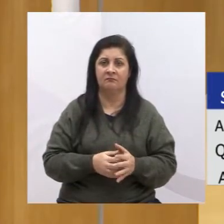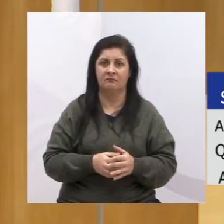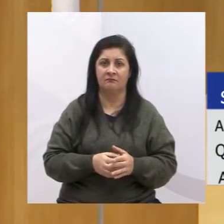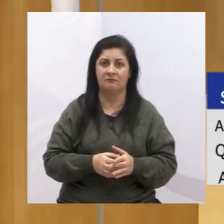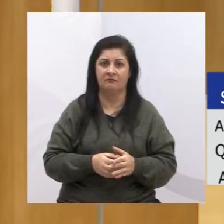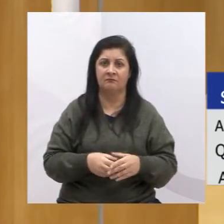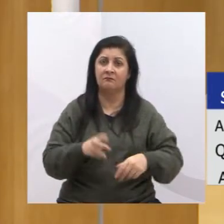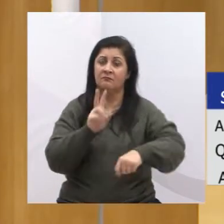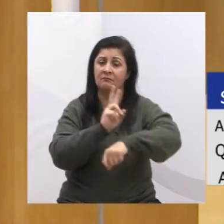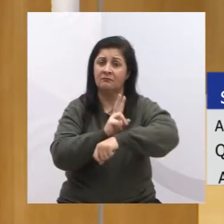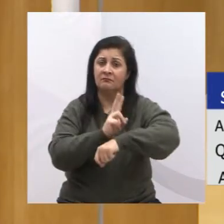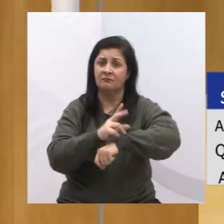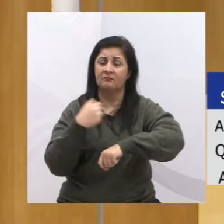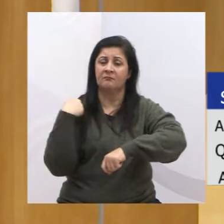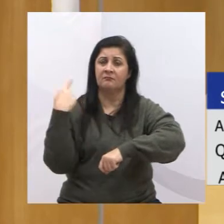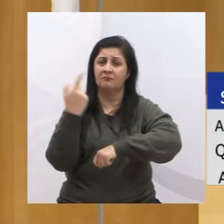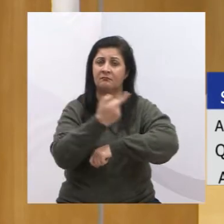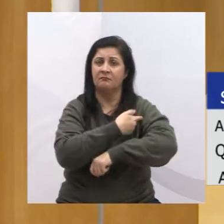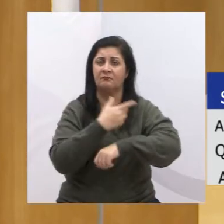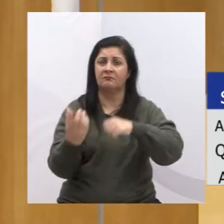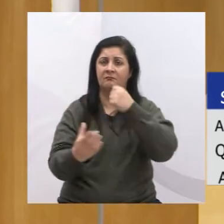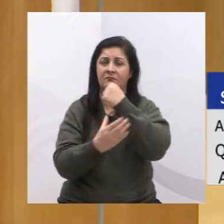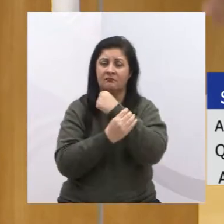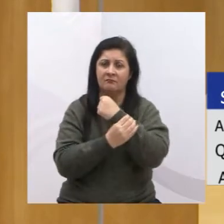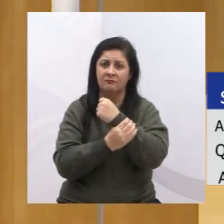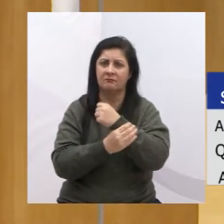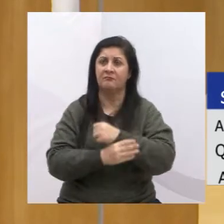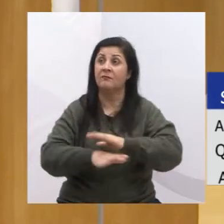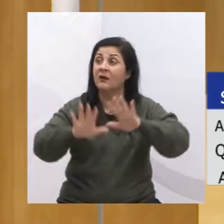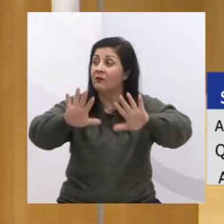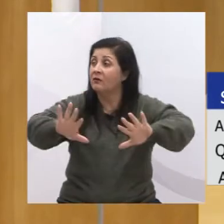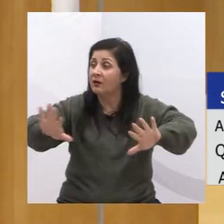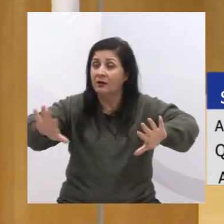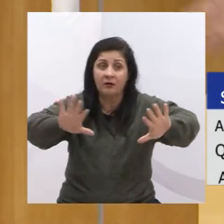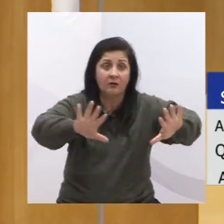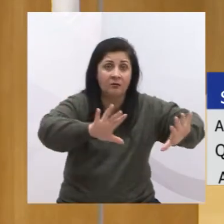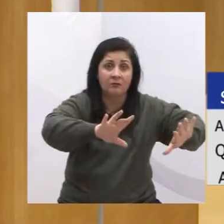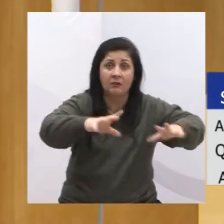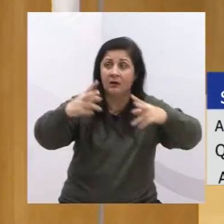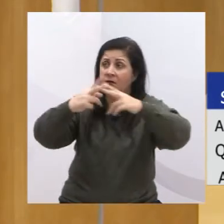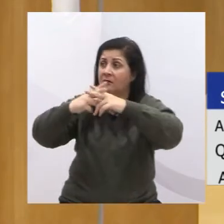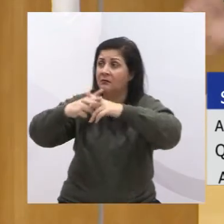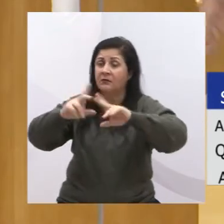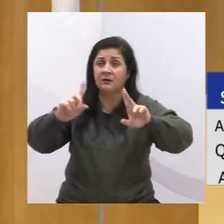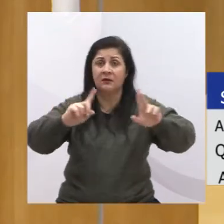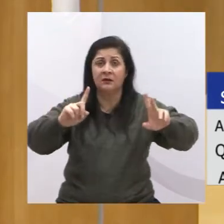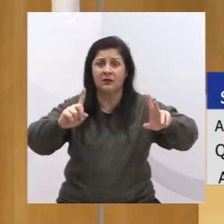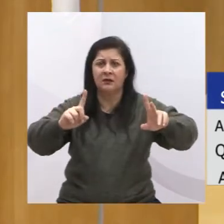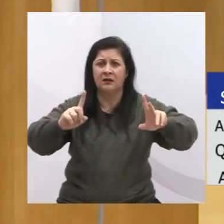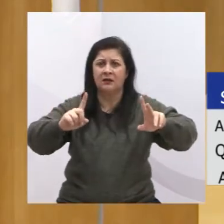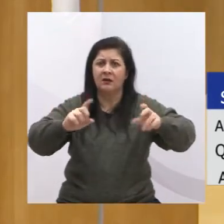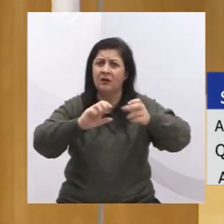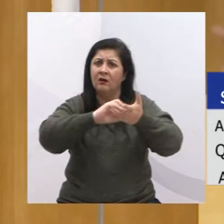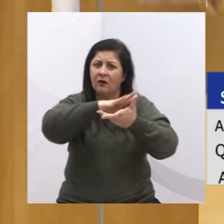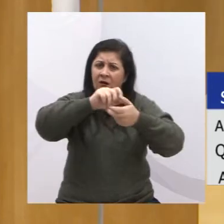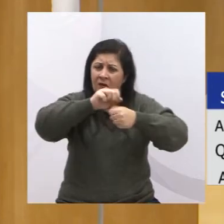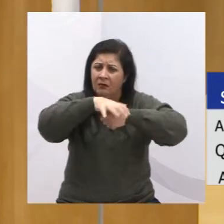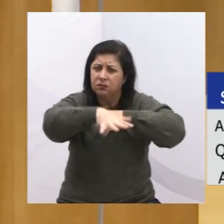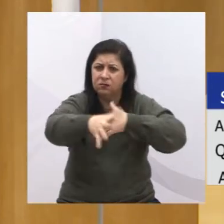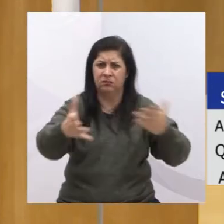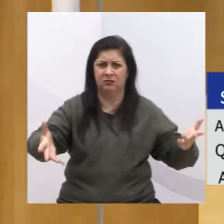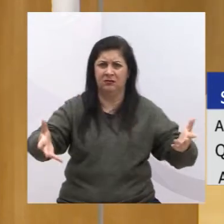Ele zela pela nossa segurança. Foi acalmar um tumulto, plena pandemia, no centro da cidade. Ele